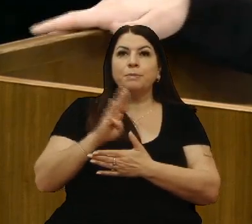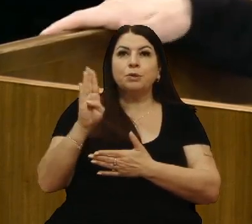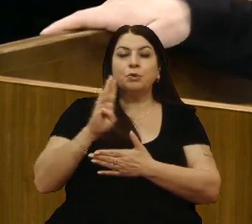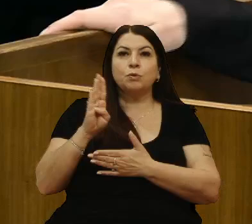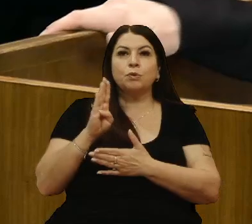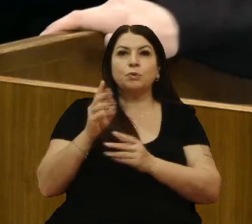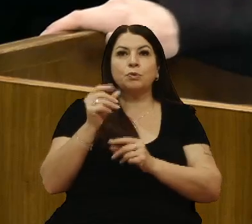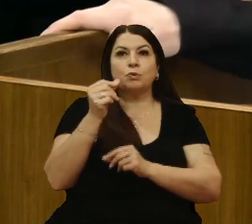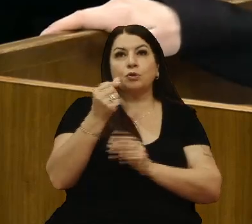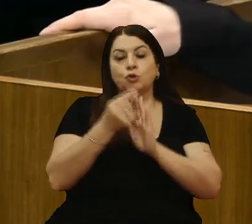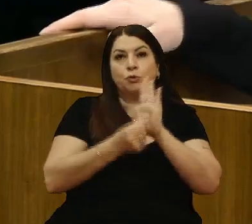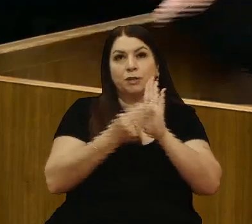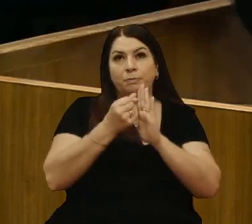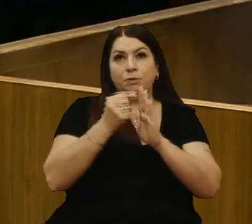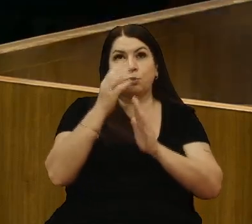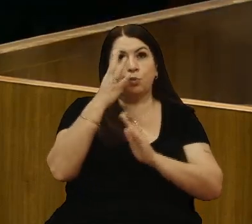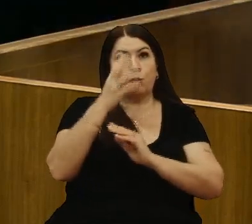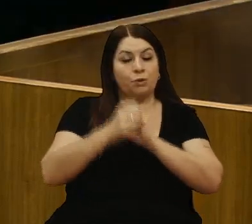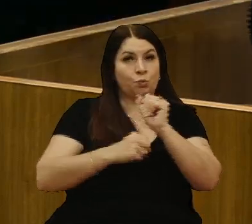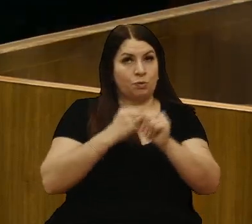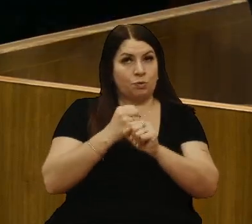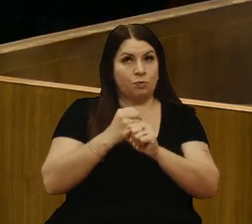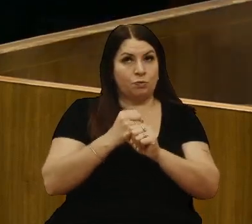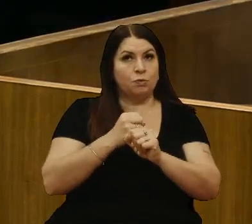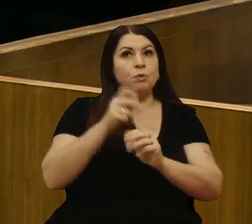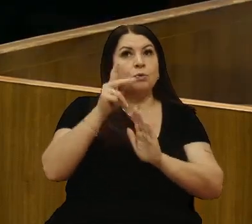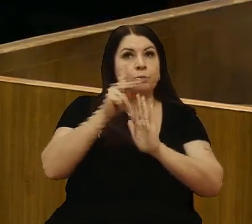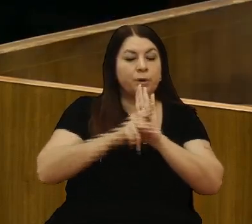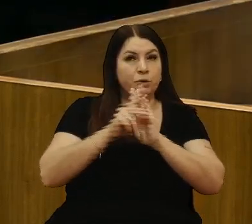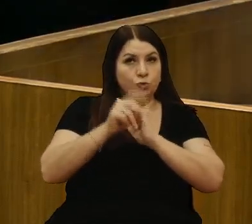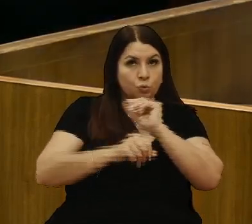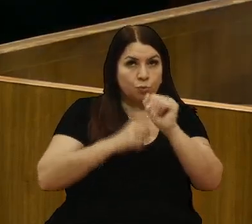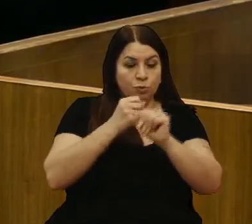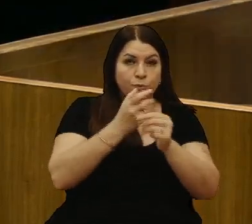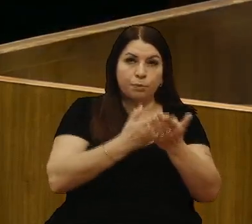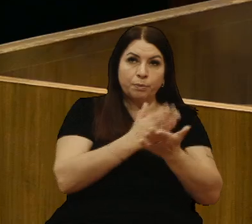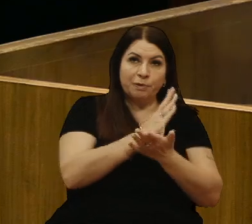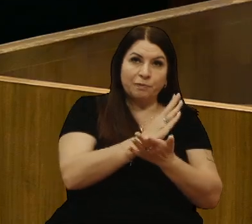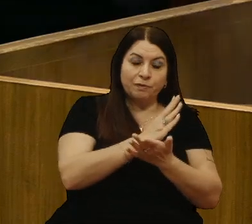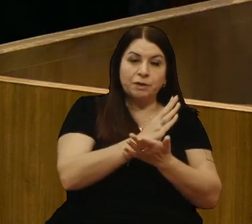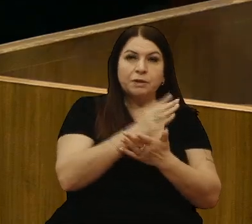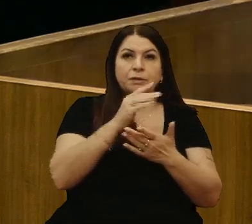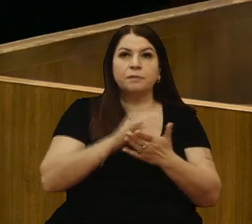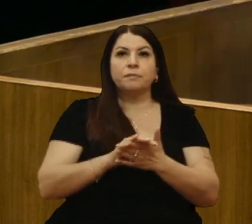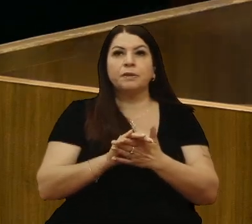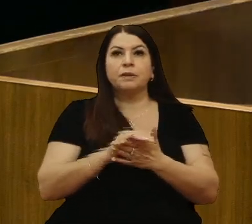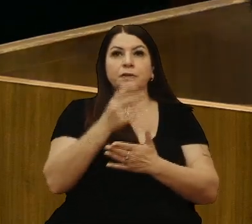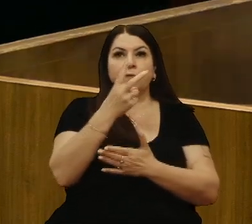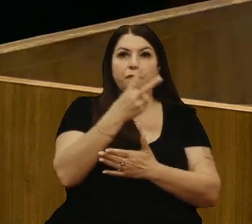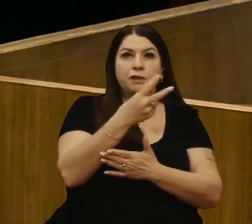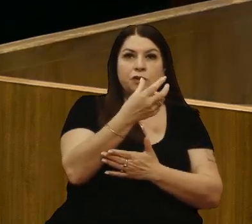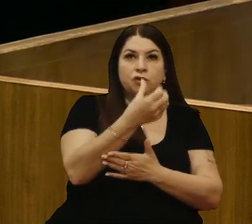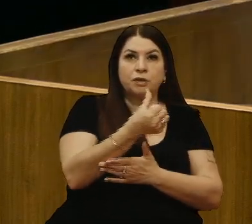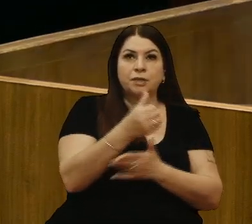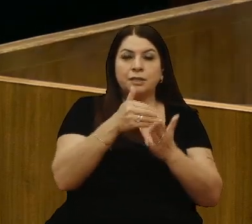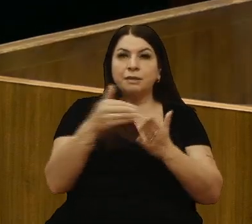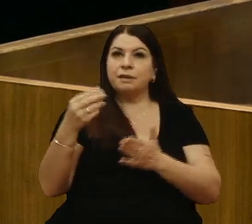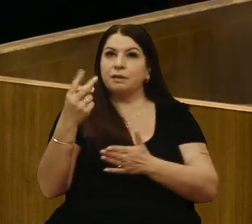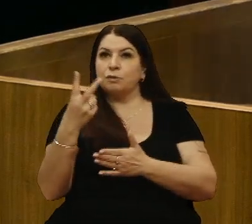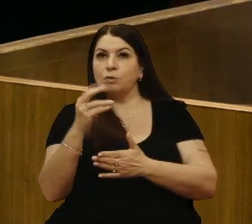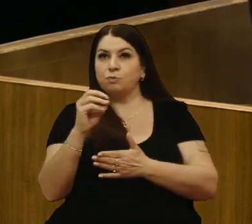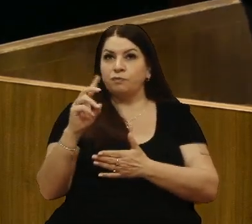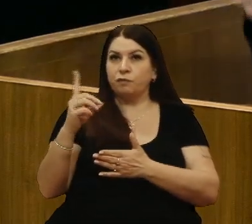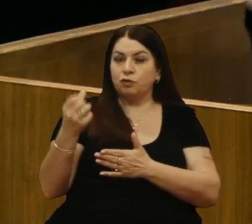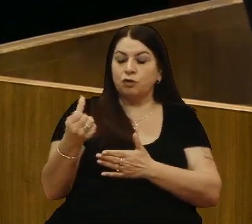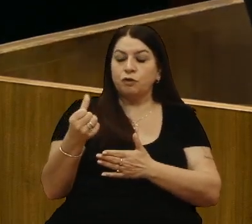4 anos. O plano plurianual que nós aprovamos, de 26 até 29, tem mais